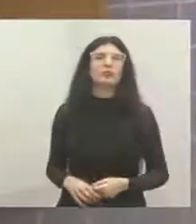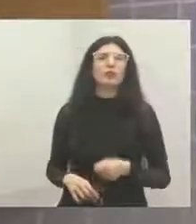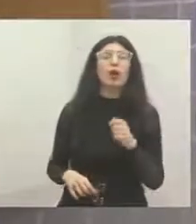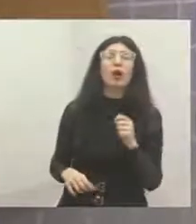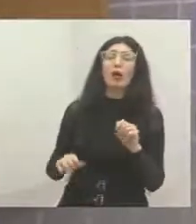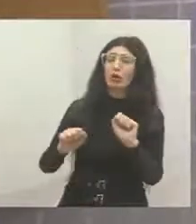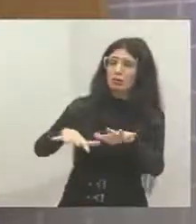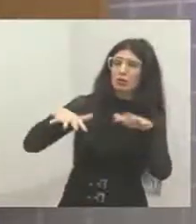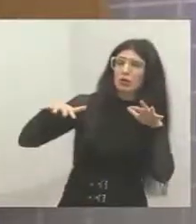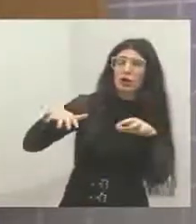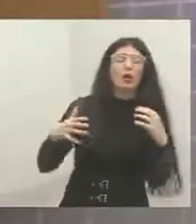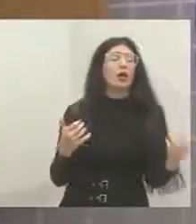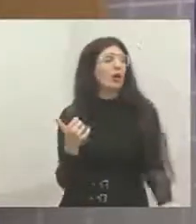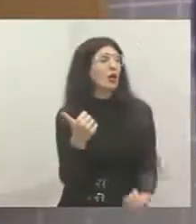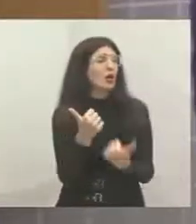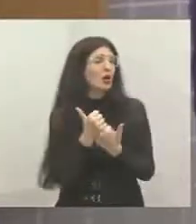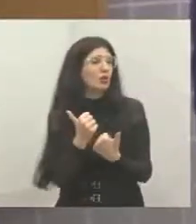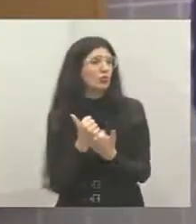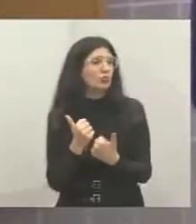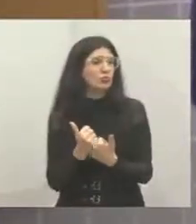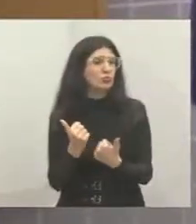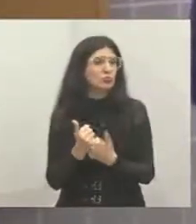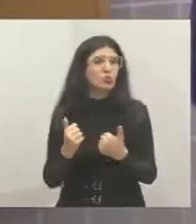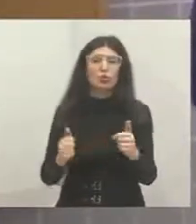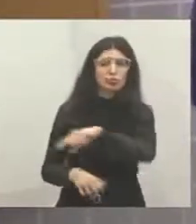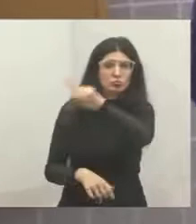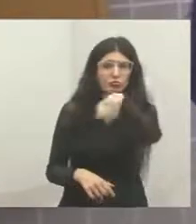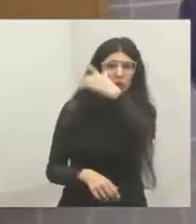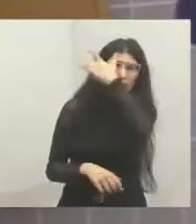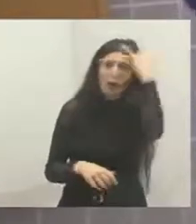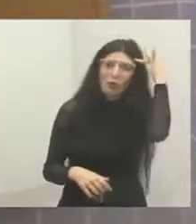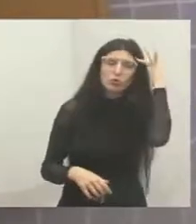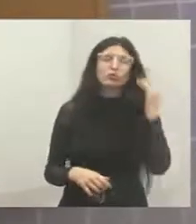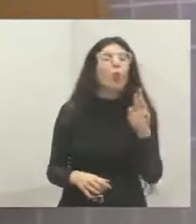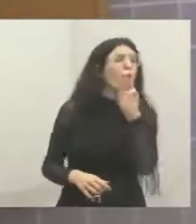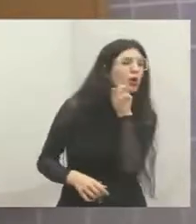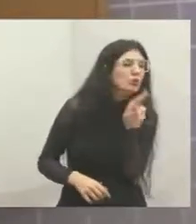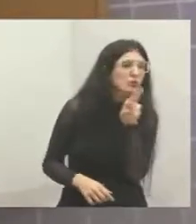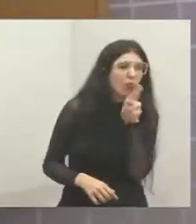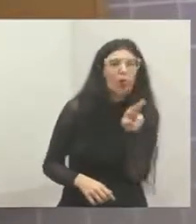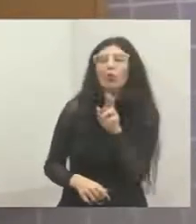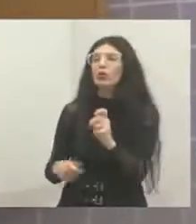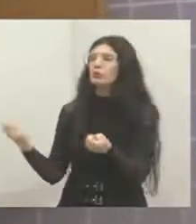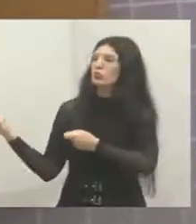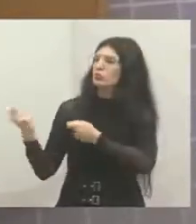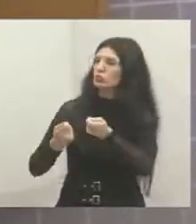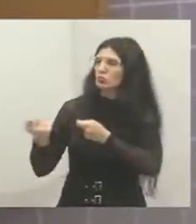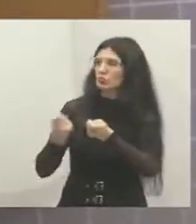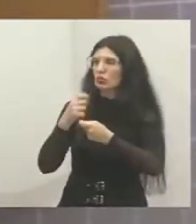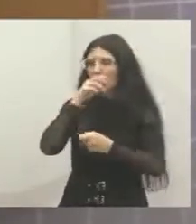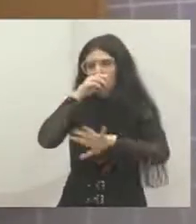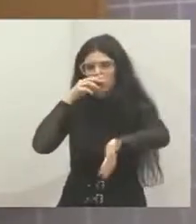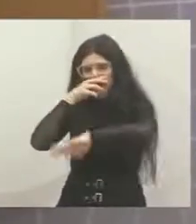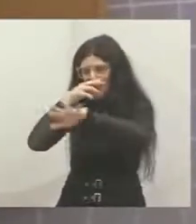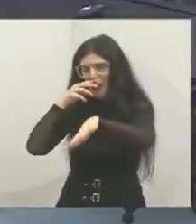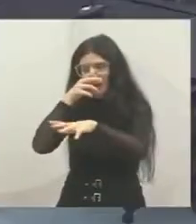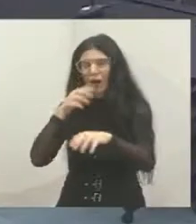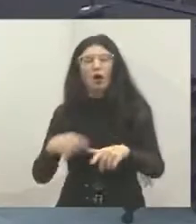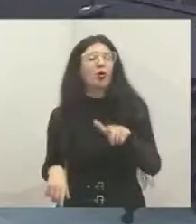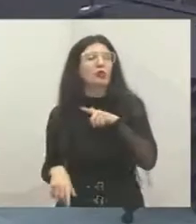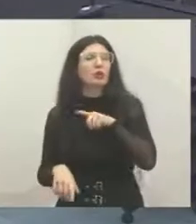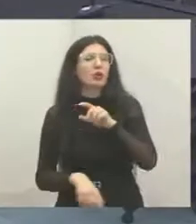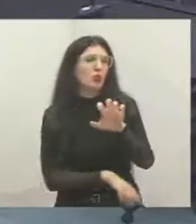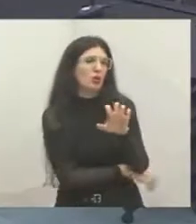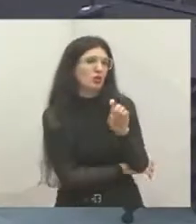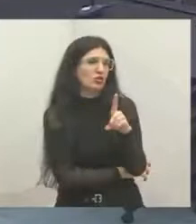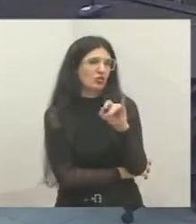equipe fortalecida nos coopera nas respostas. Temos o controlador geral, temos aqui o controlador, o Edivan, que é o